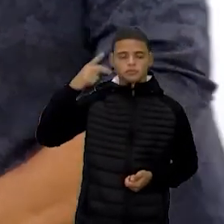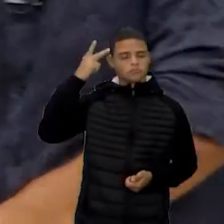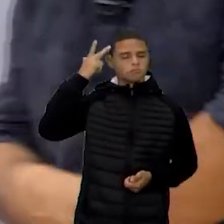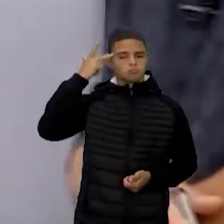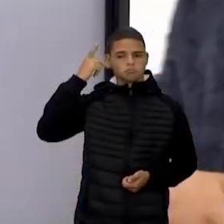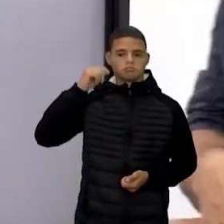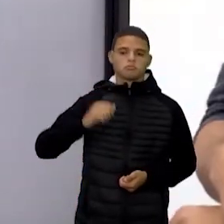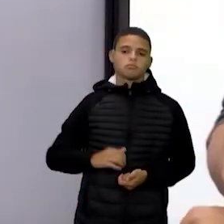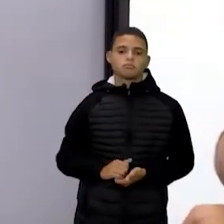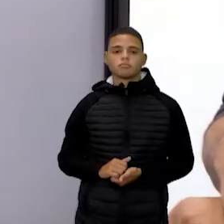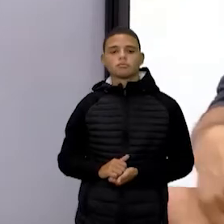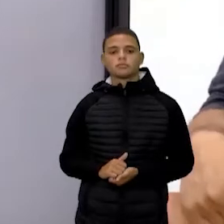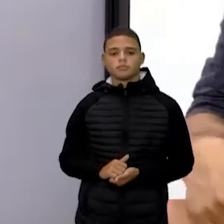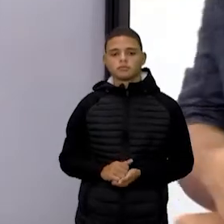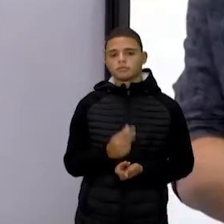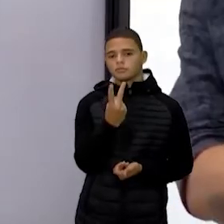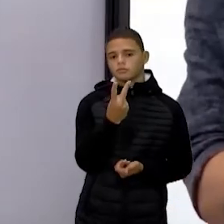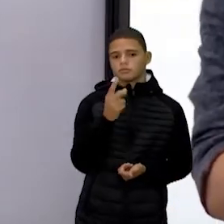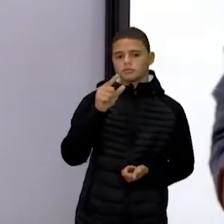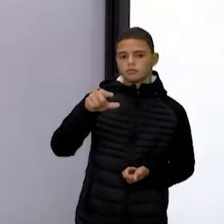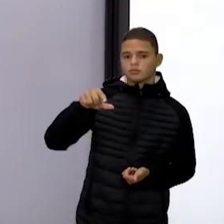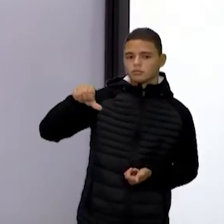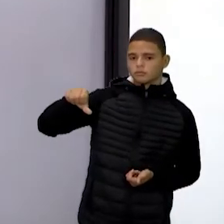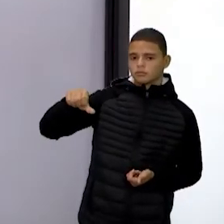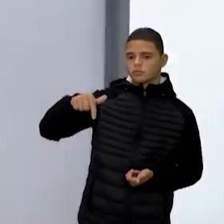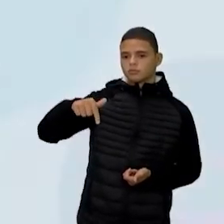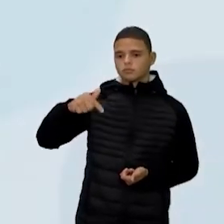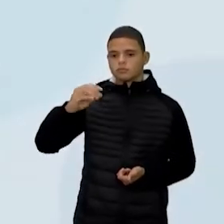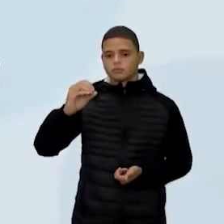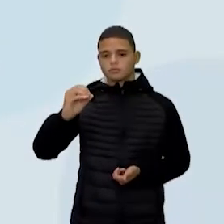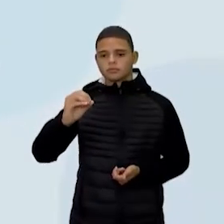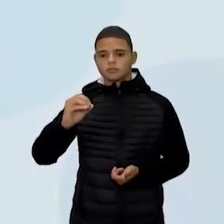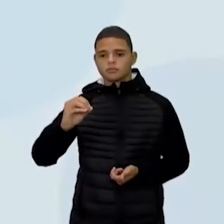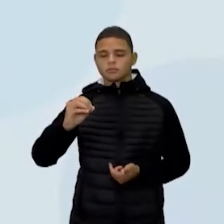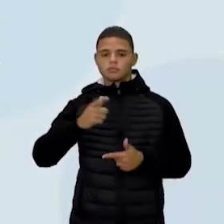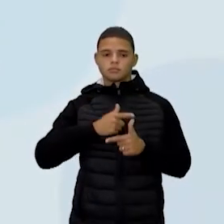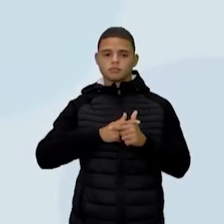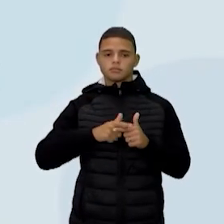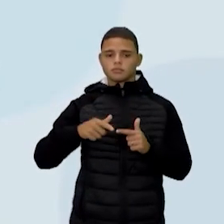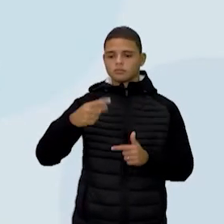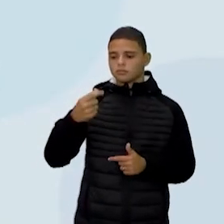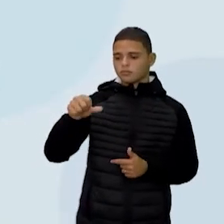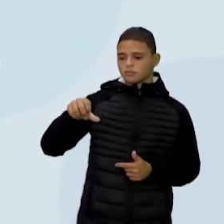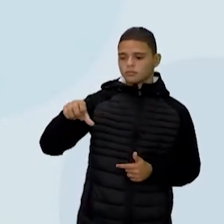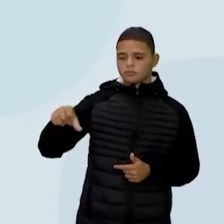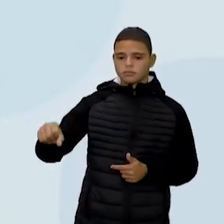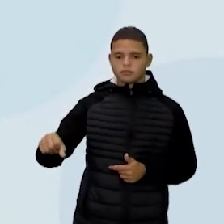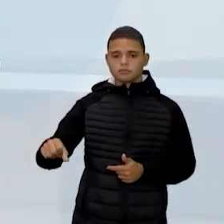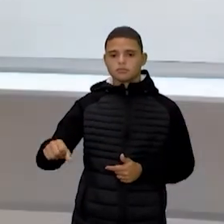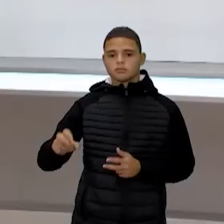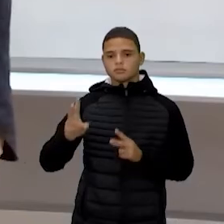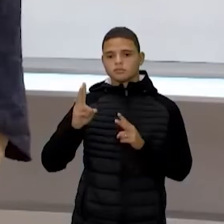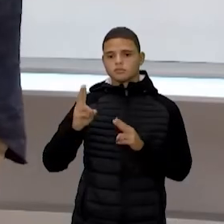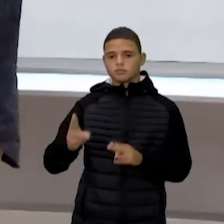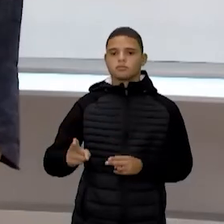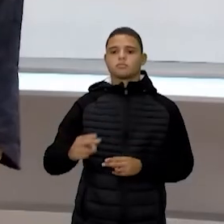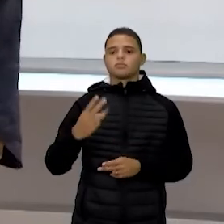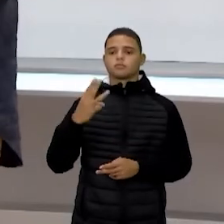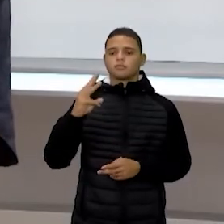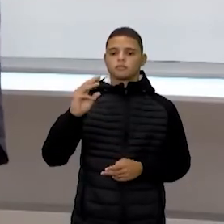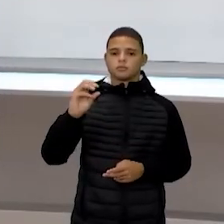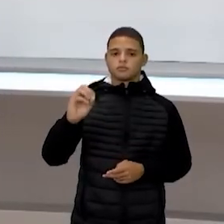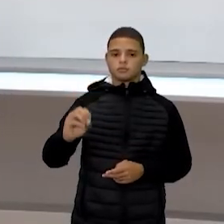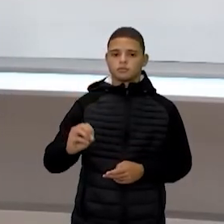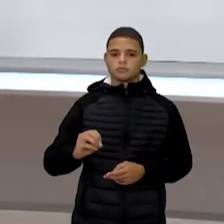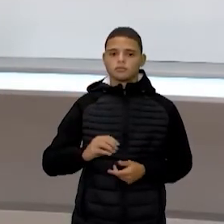tá? Então, 2.970 dividido por 99 é igual a 30. Então, a Marina